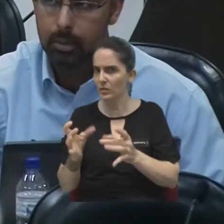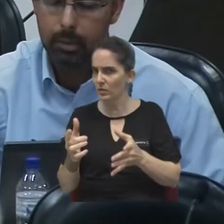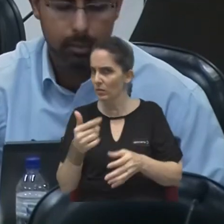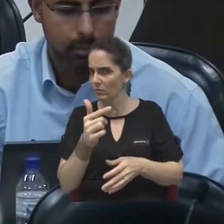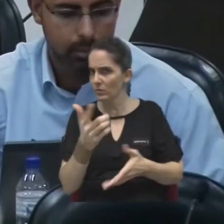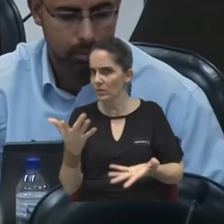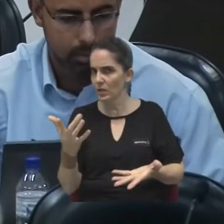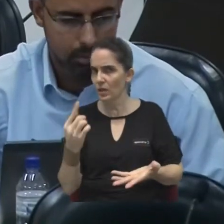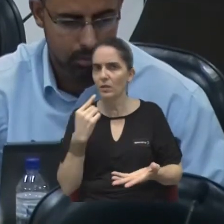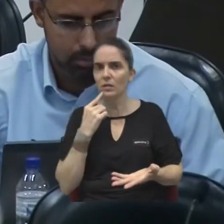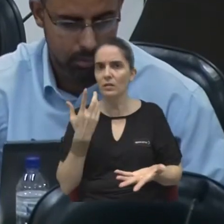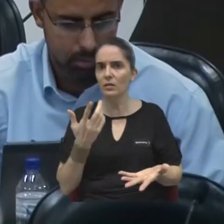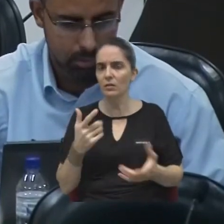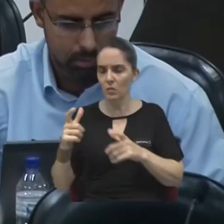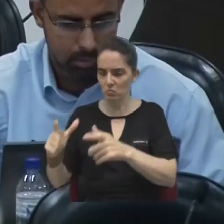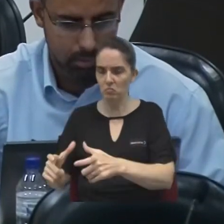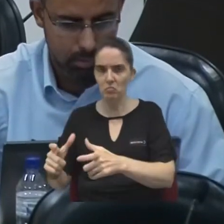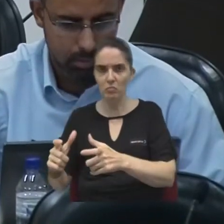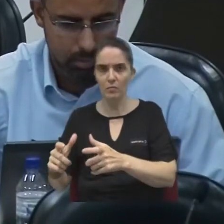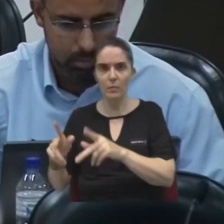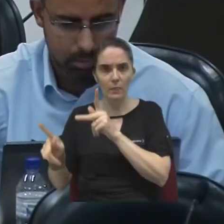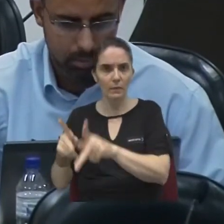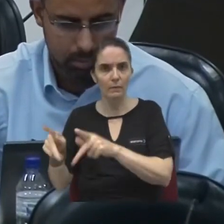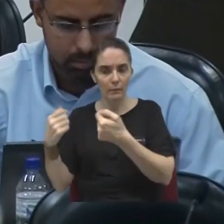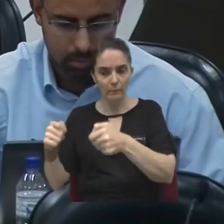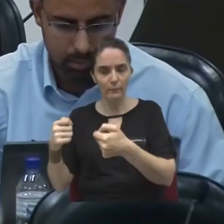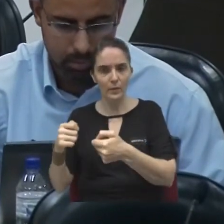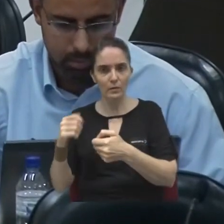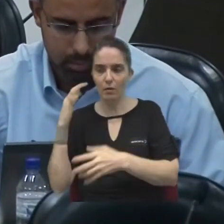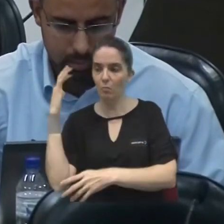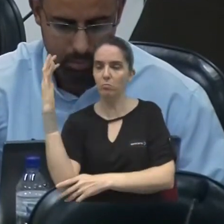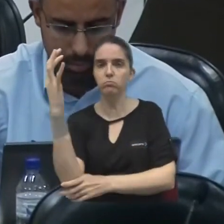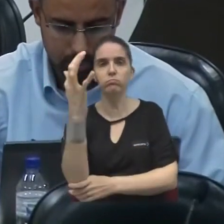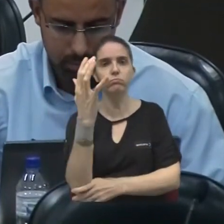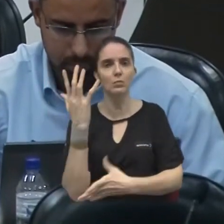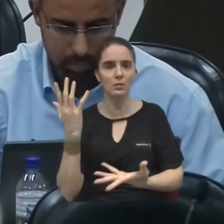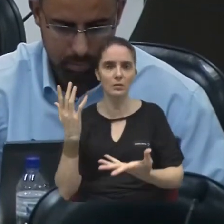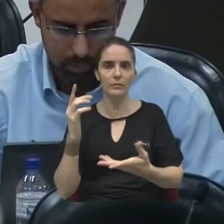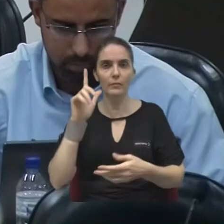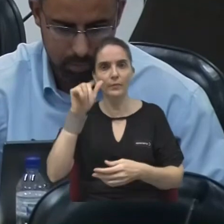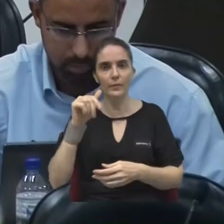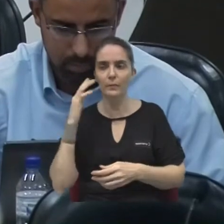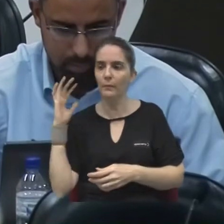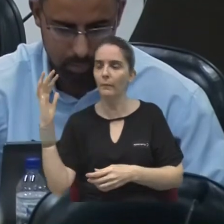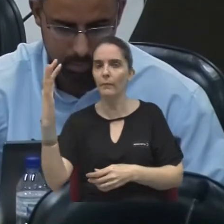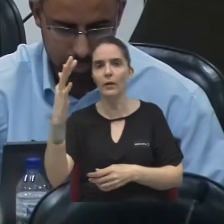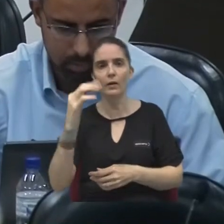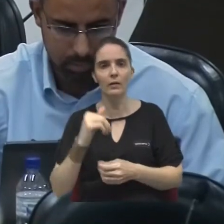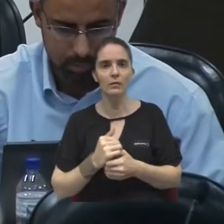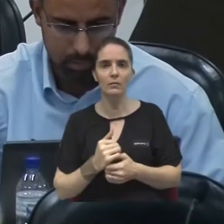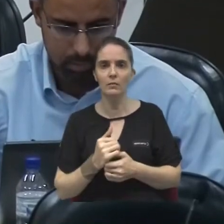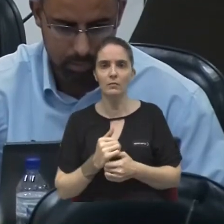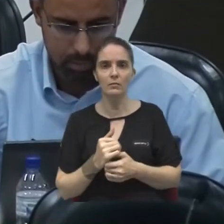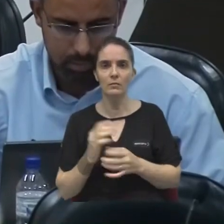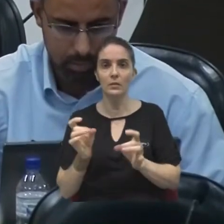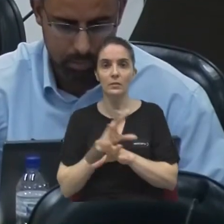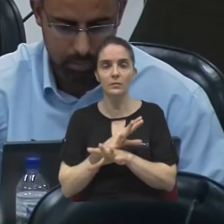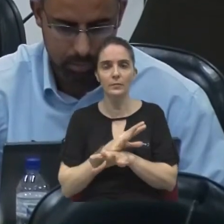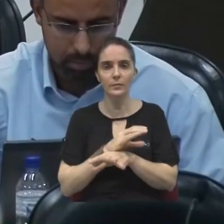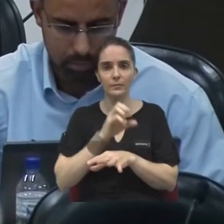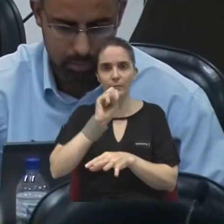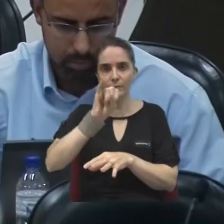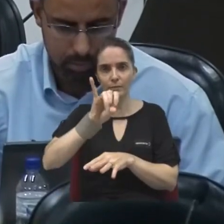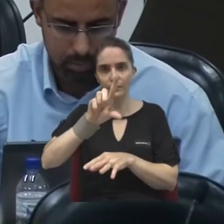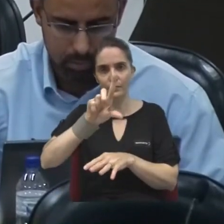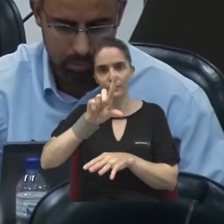onde o povo anda, onde o povo está precisando de praças. Depois que foi criado o parque, nunca mais ninguém criou o Silvio criou aquele parque. E o do aeroporto,